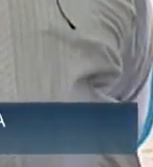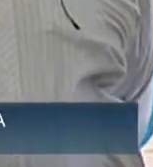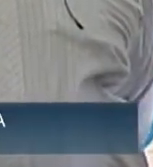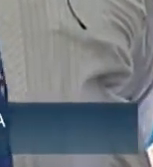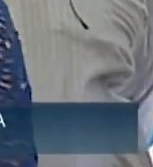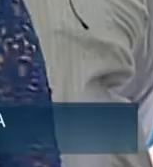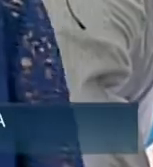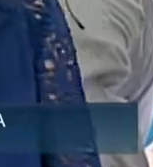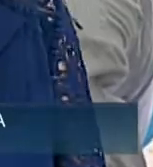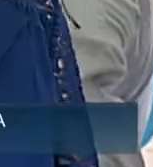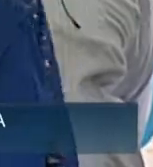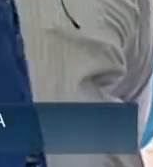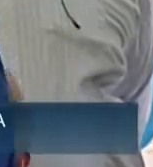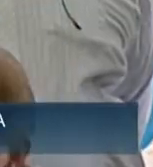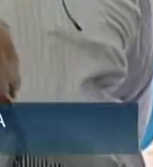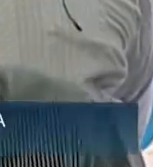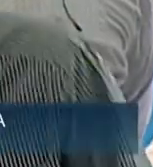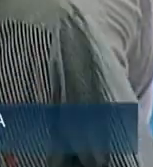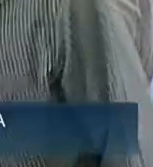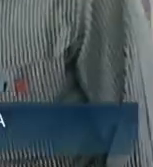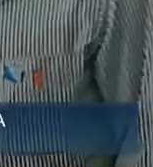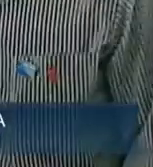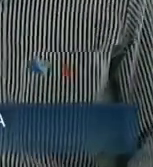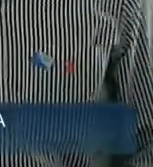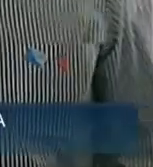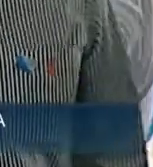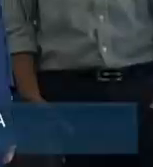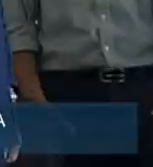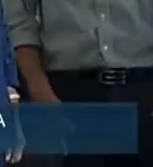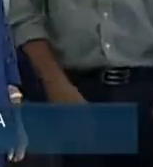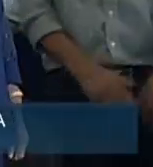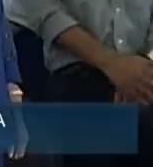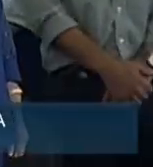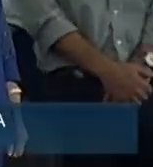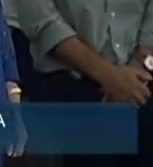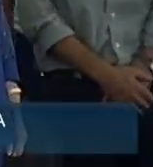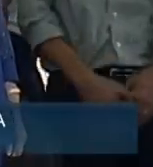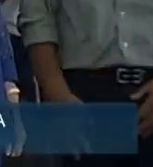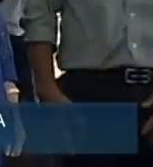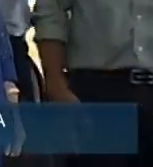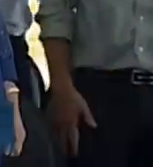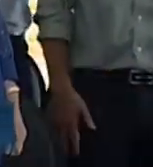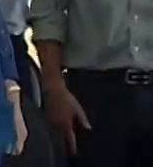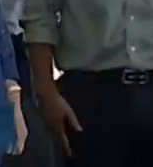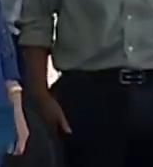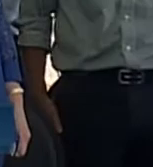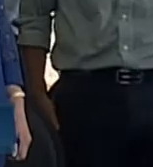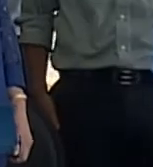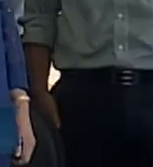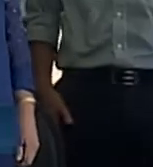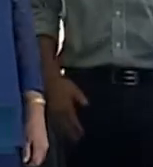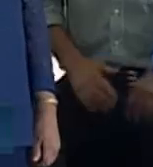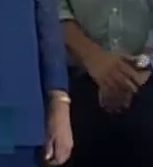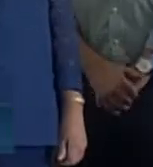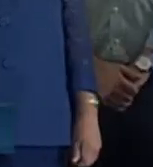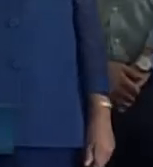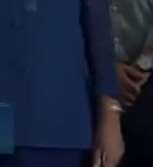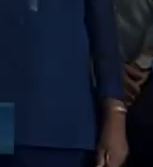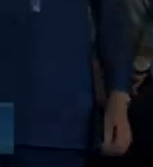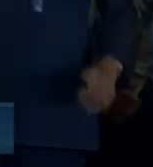Dando início a esta cerimônia, ouviremos o Hino Nacional Brasileiro.